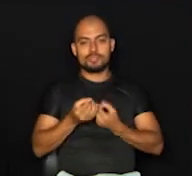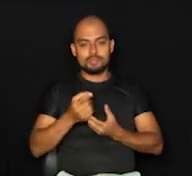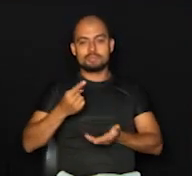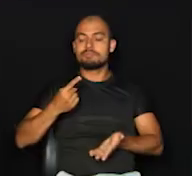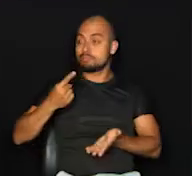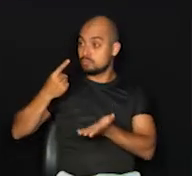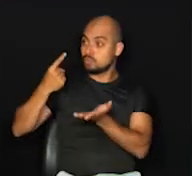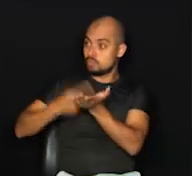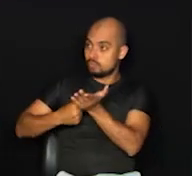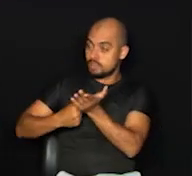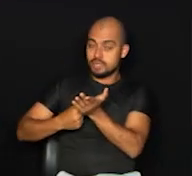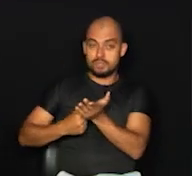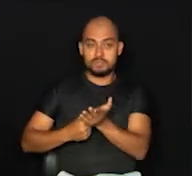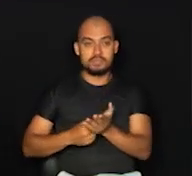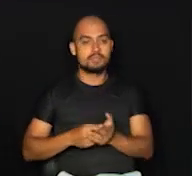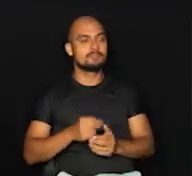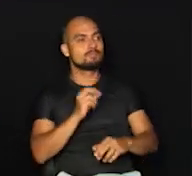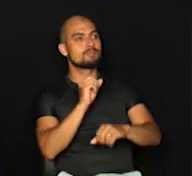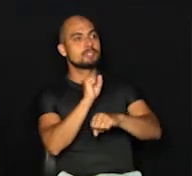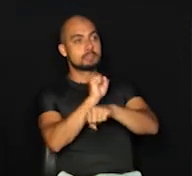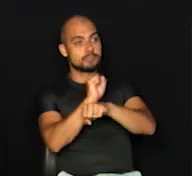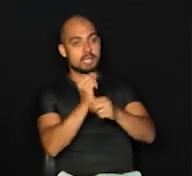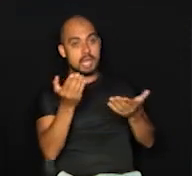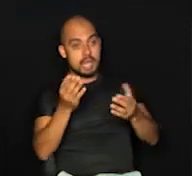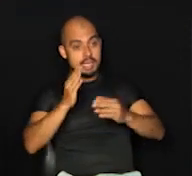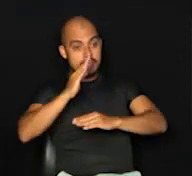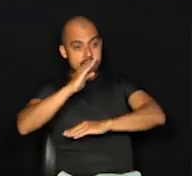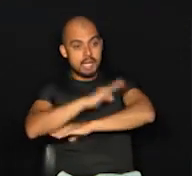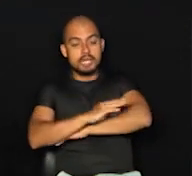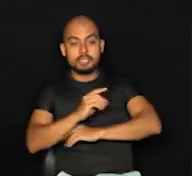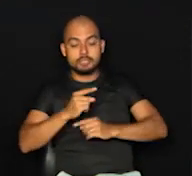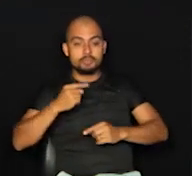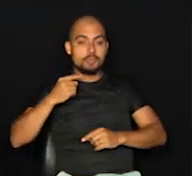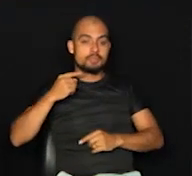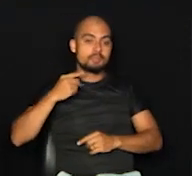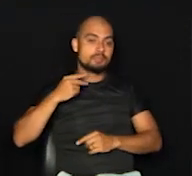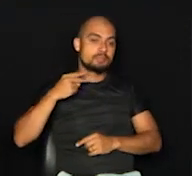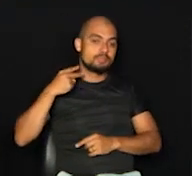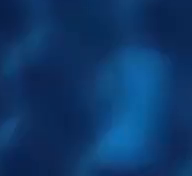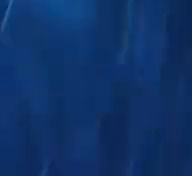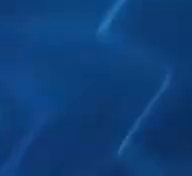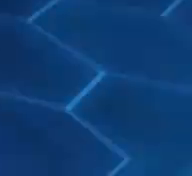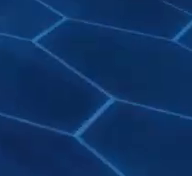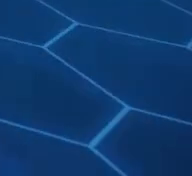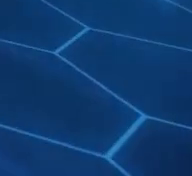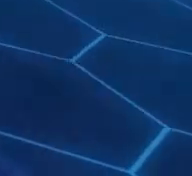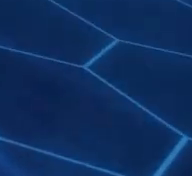vai aguardar a coletiva do prefeito hoje à tarde e amanhã trazemos todas as informações.